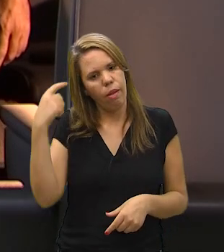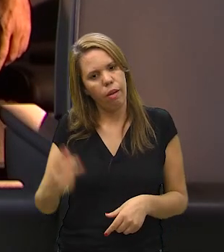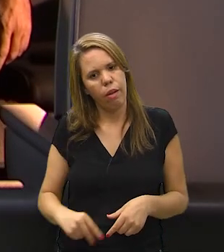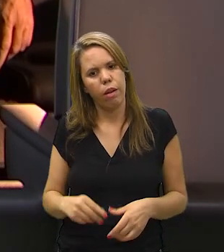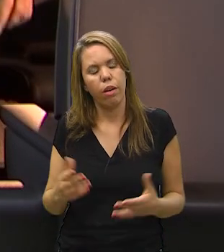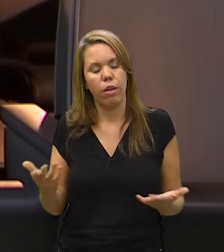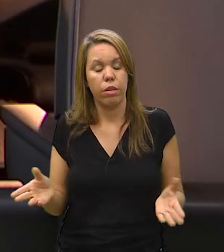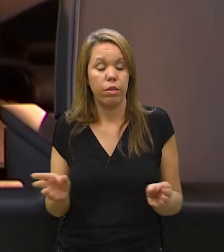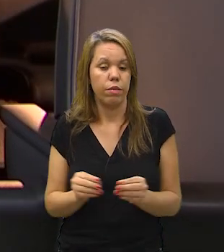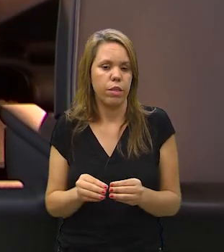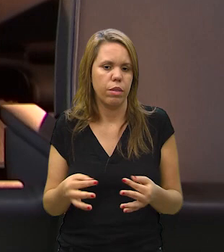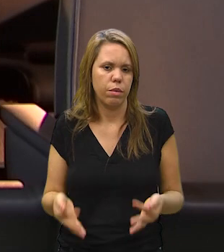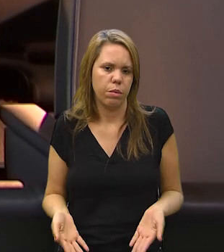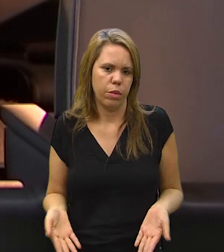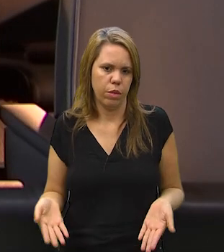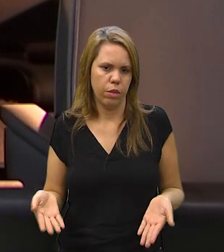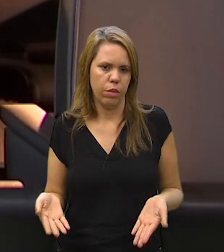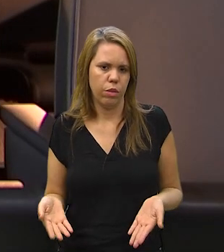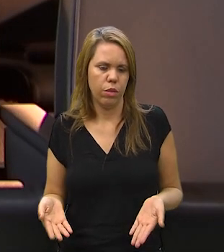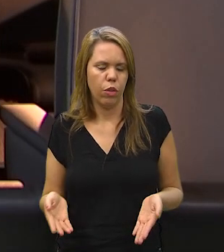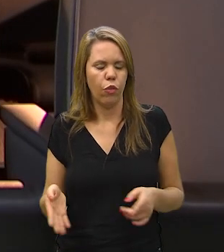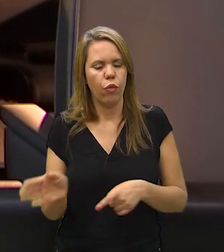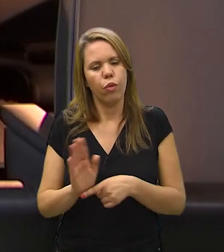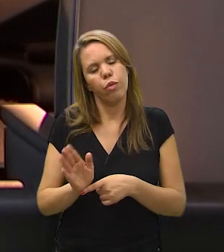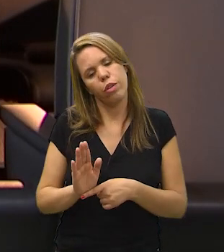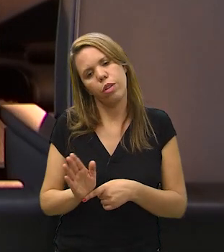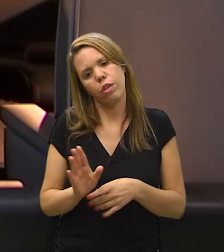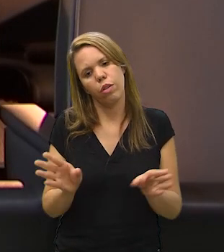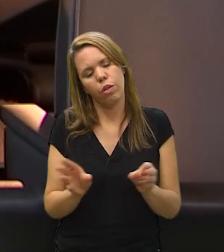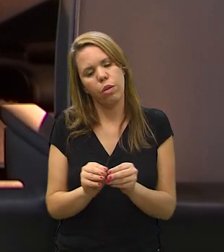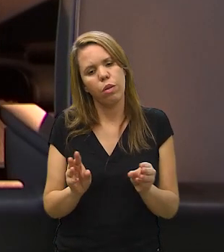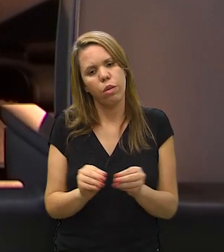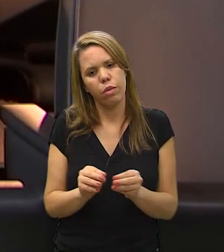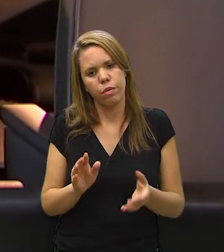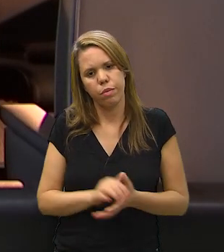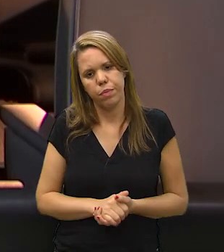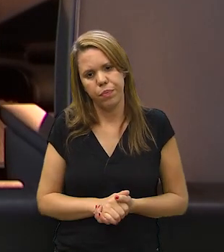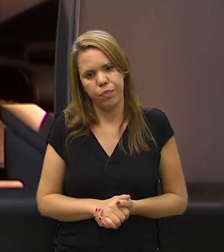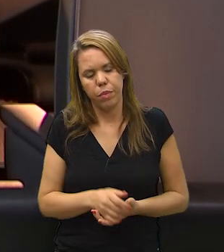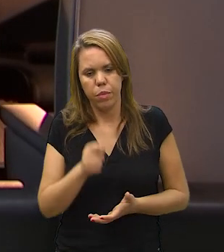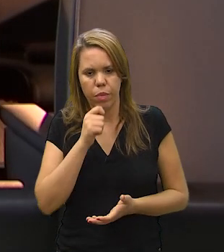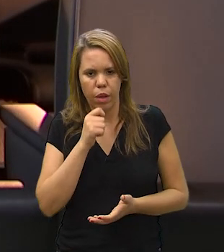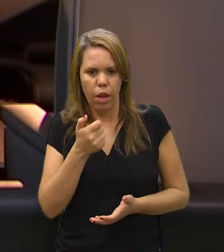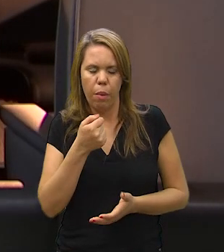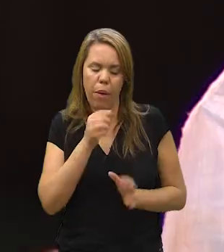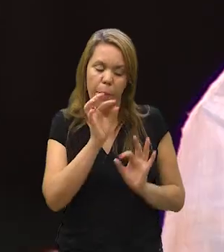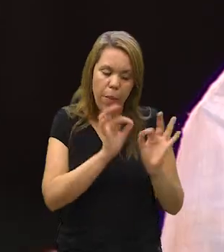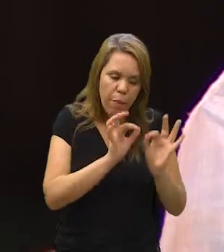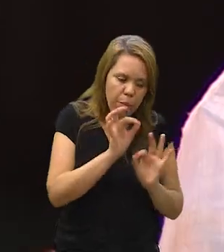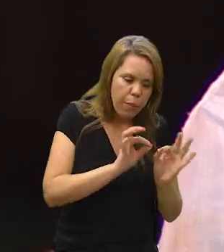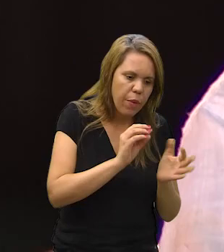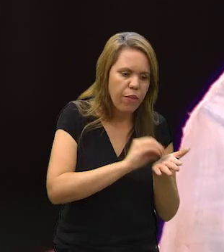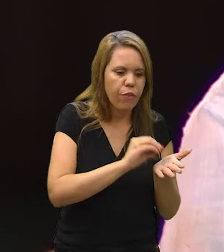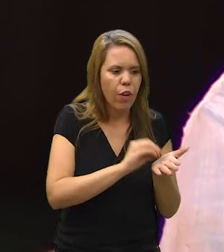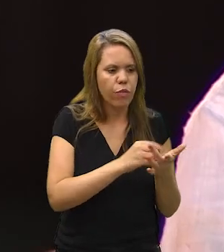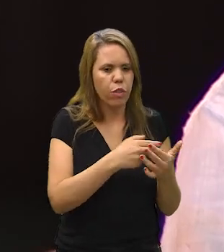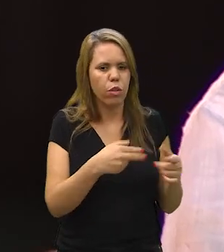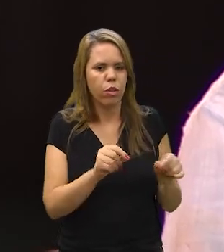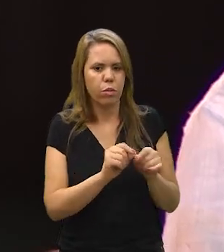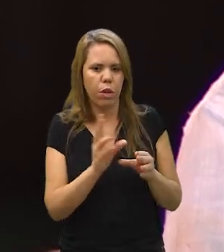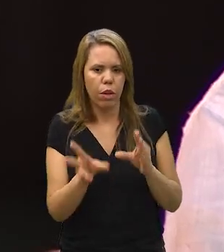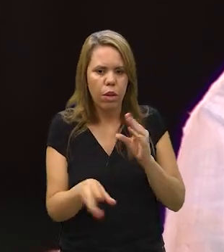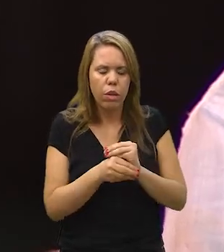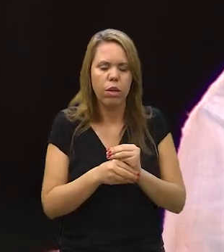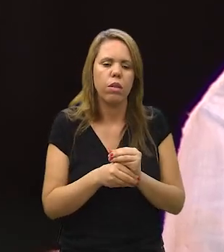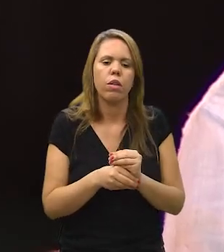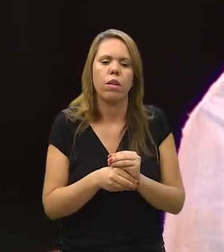você ver finalmente, né, o curta concluído, né? Não concluído que ainda tem os ajustes finais, mas o